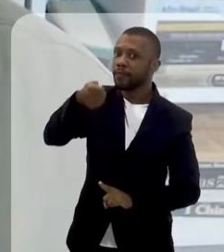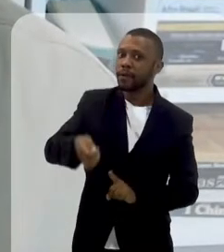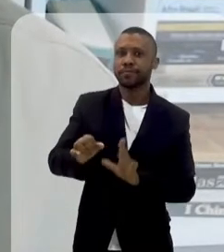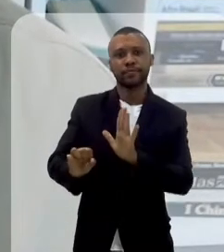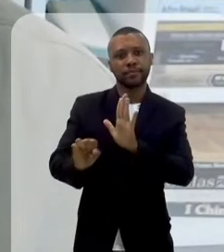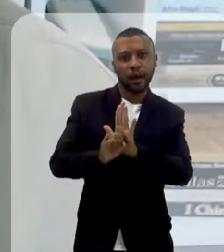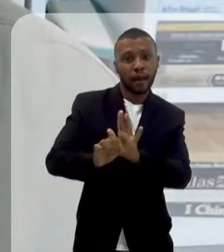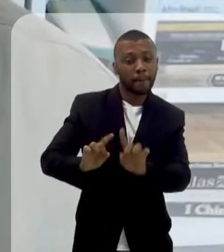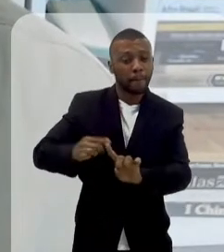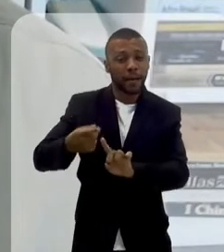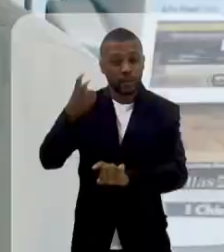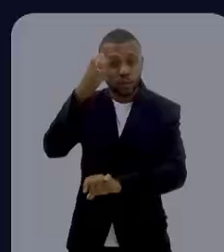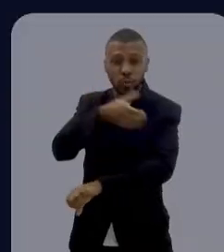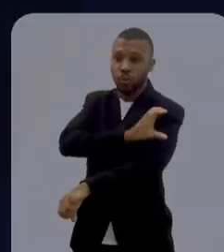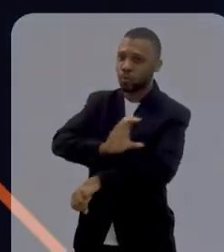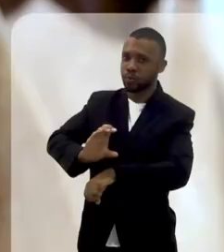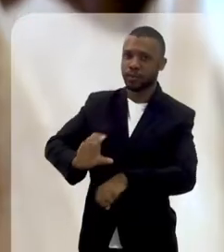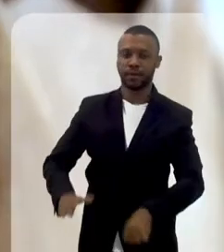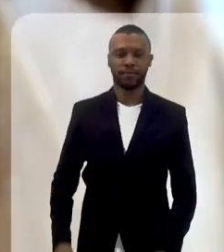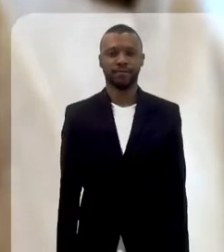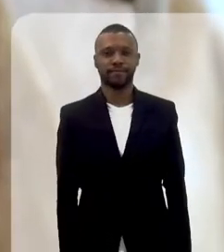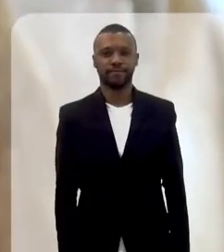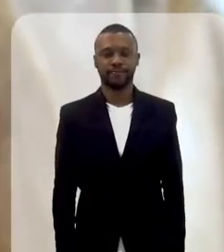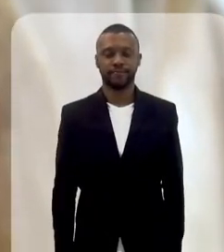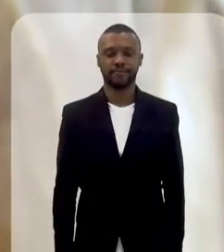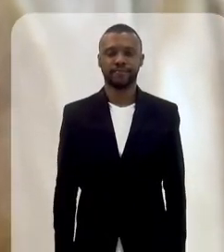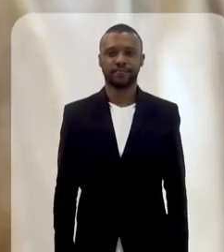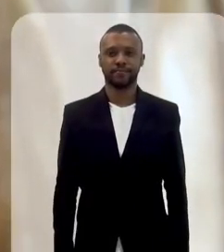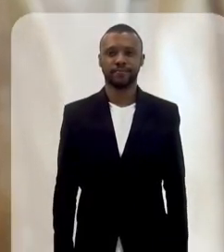afirmação identitária e cultural.